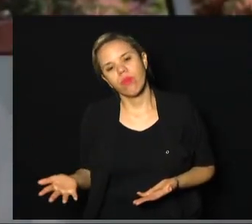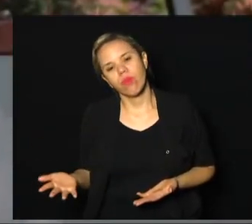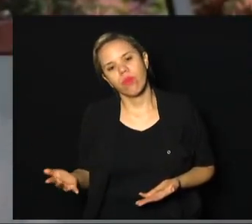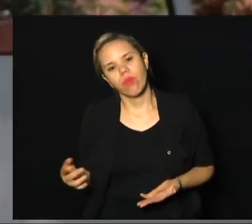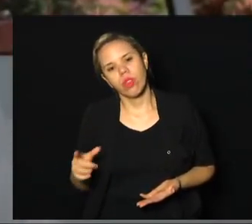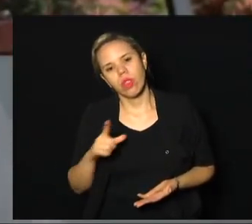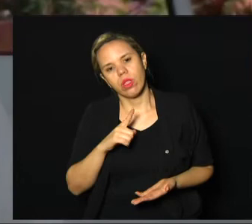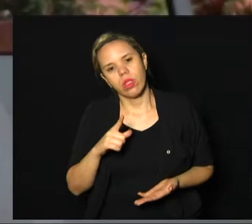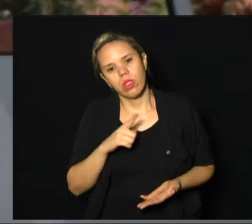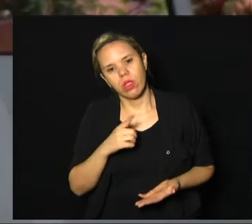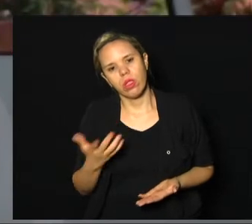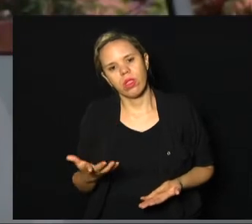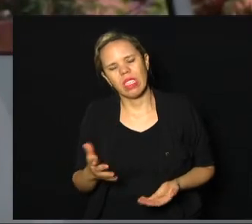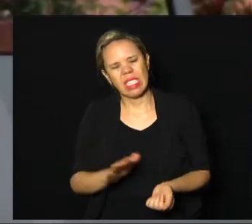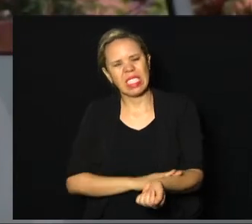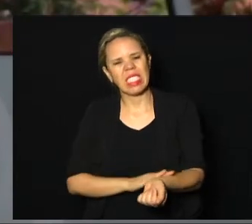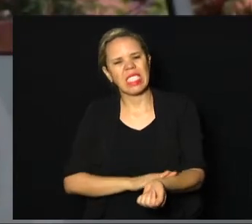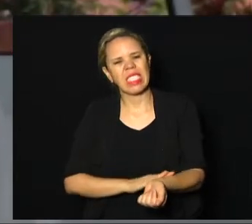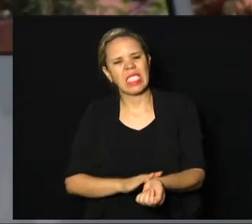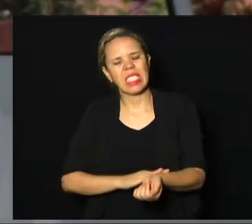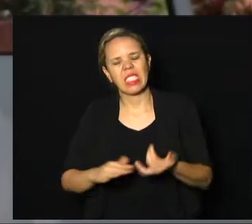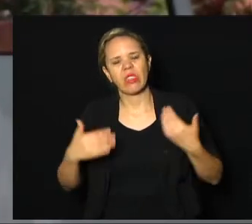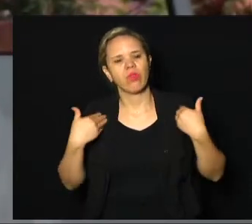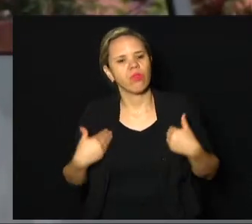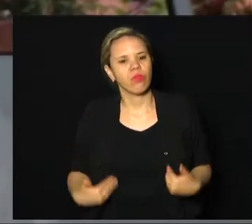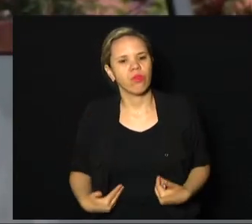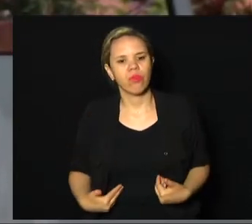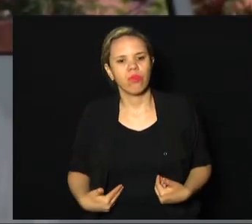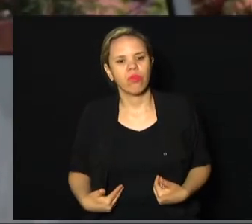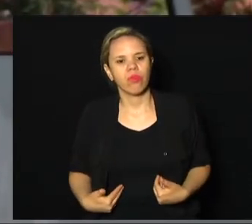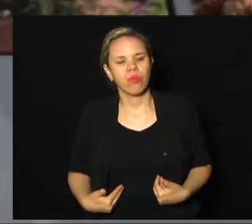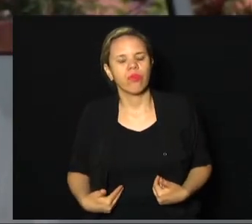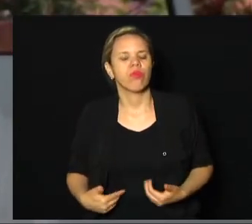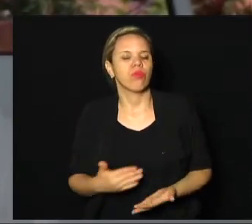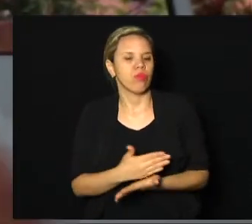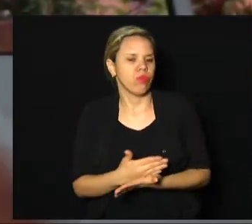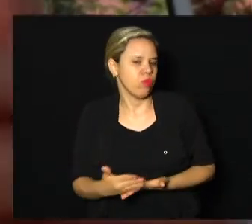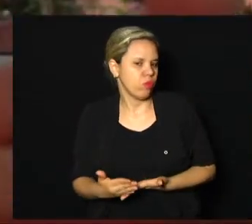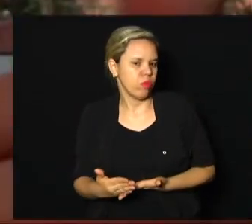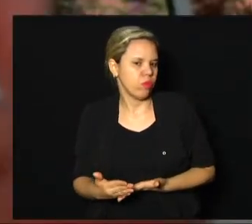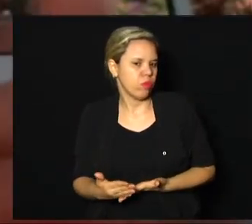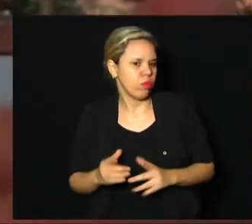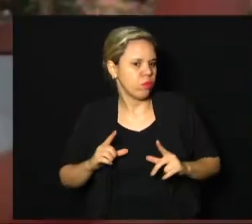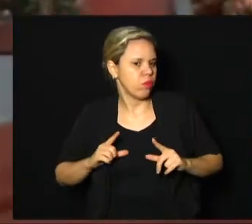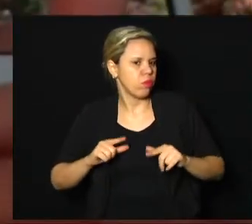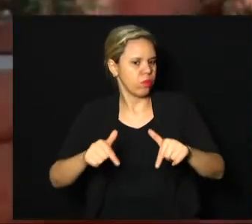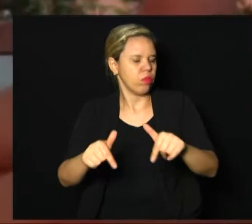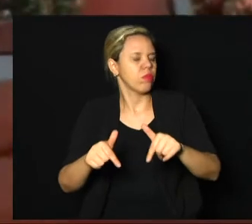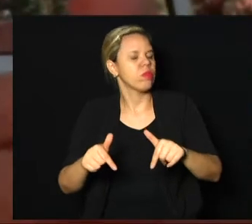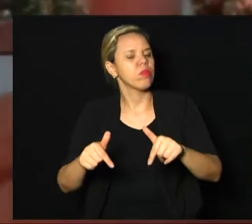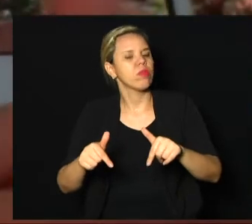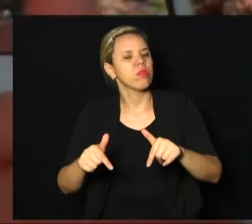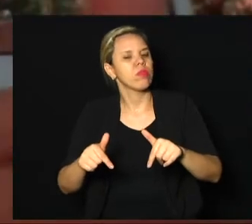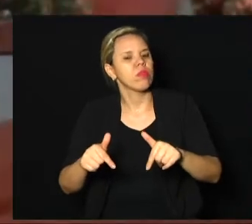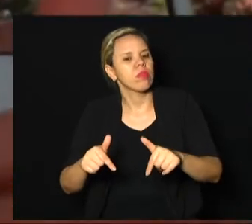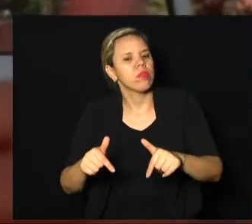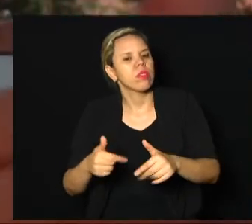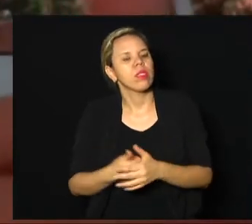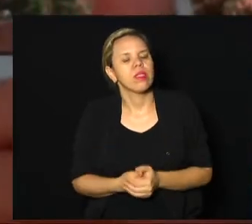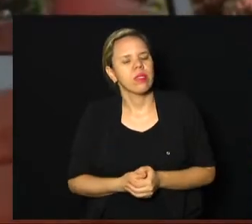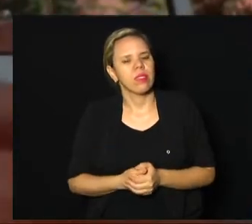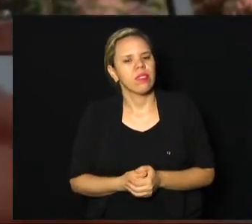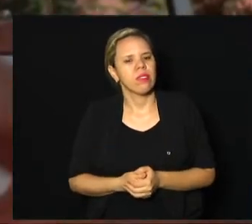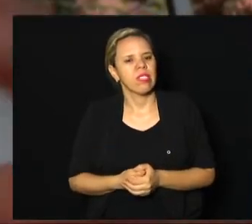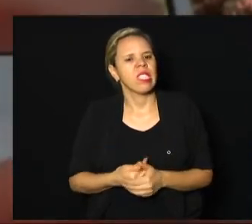quando a gente está numa situação de estresse, o nosso corpo ele começa a reagir a essa situação de luta